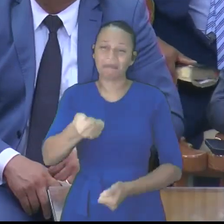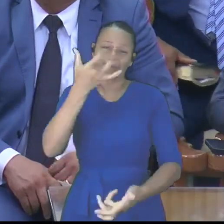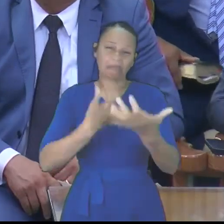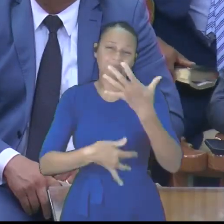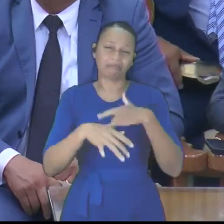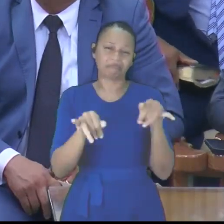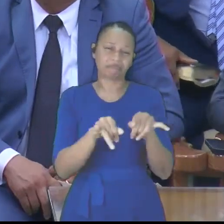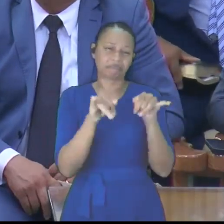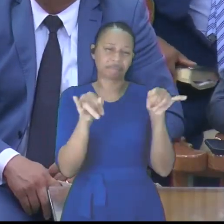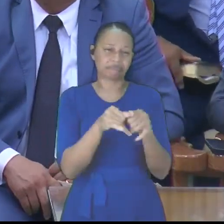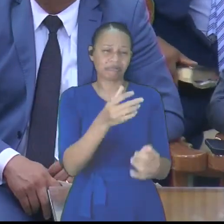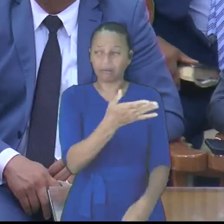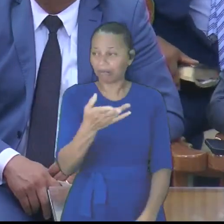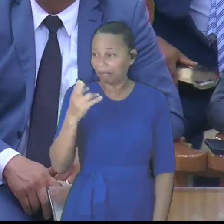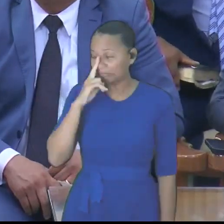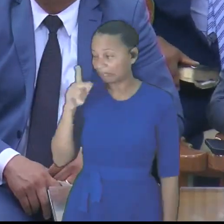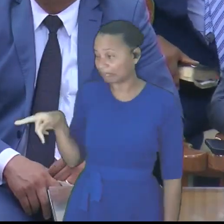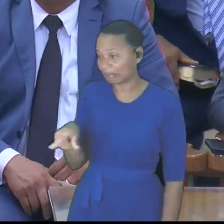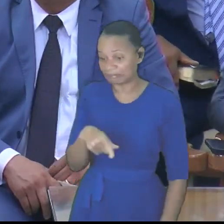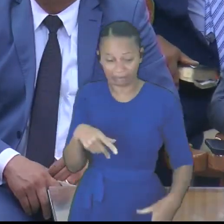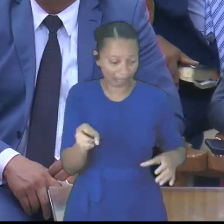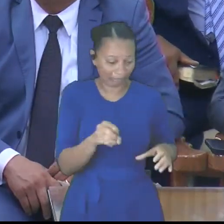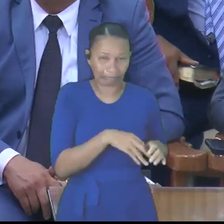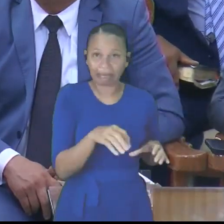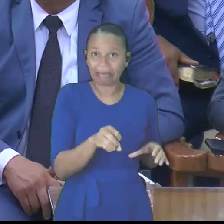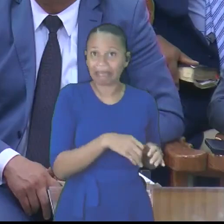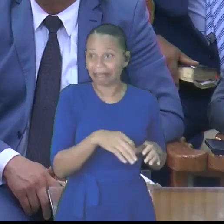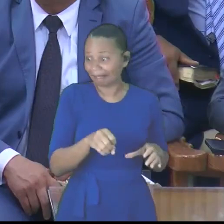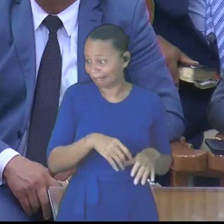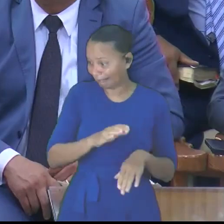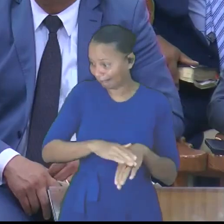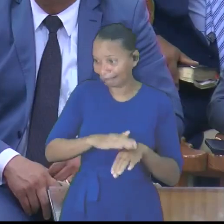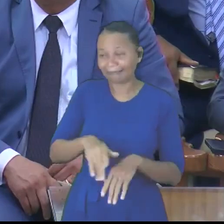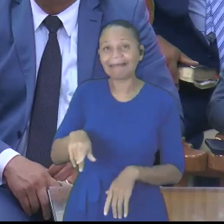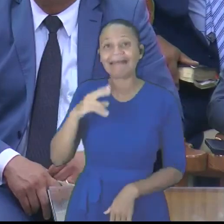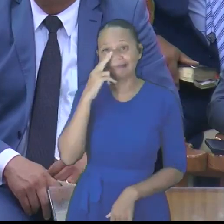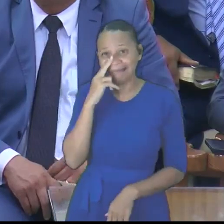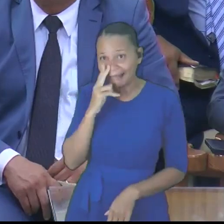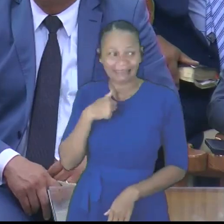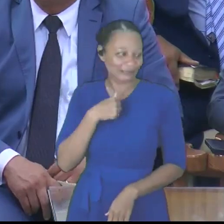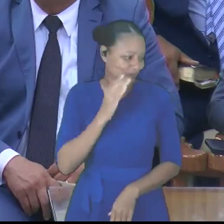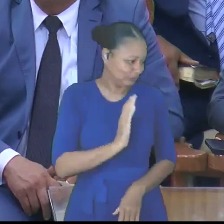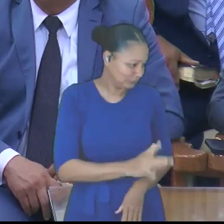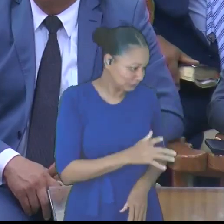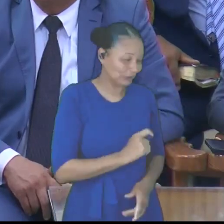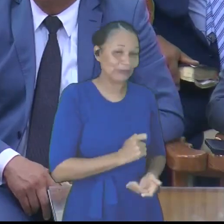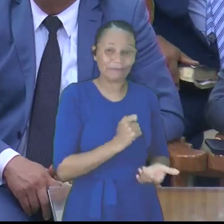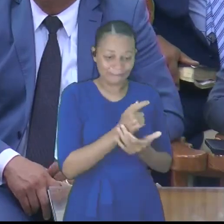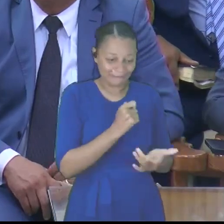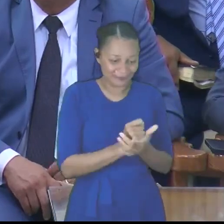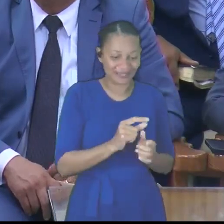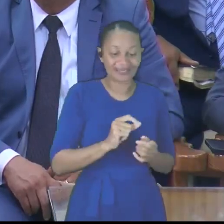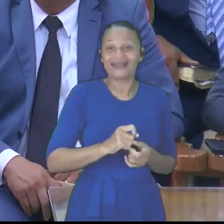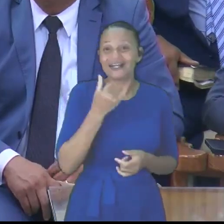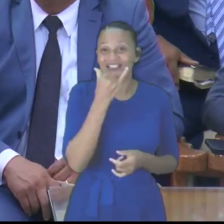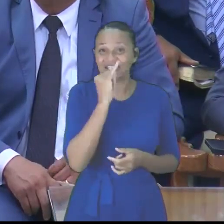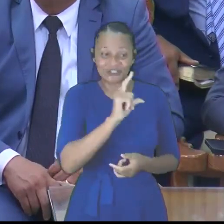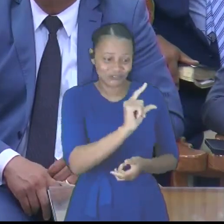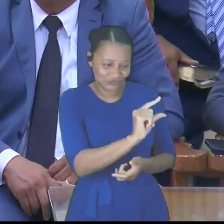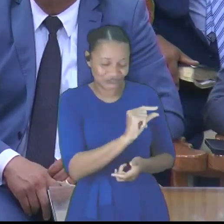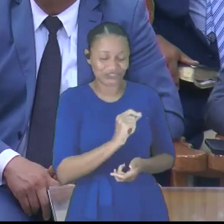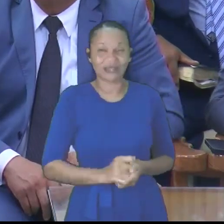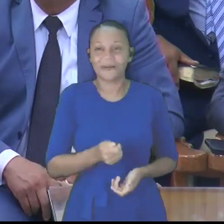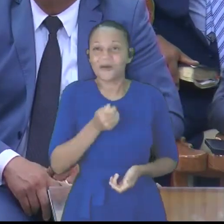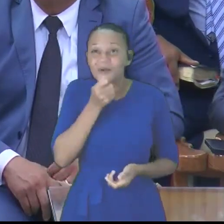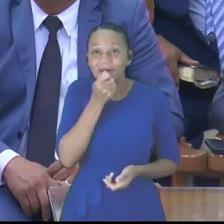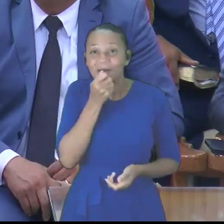leseiras, né? E tem crente que já está preparando o dele também, irmão. Tem crente que já comprou as pilhas, glória a Jesus, já comprou um radinho,